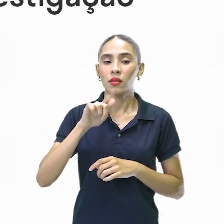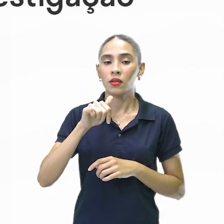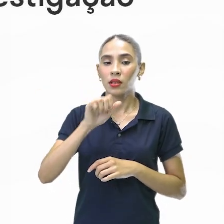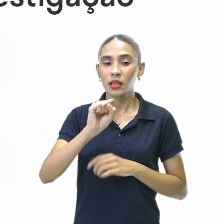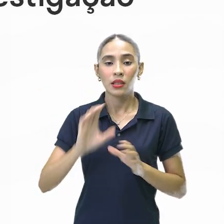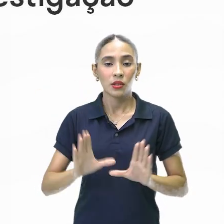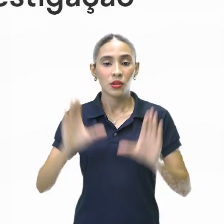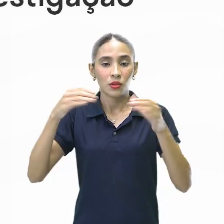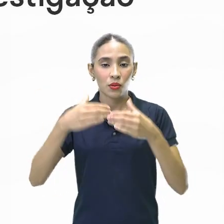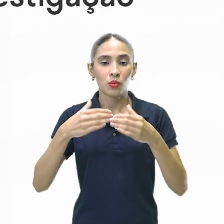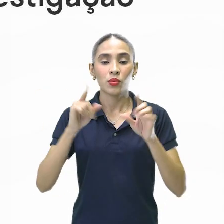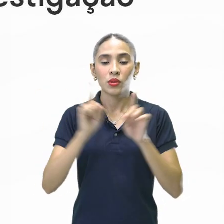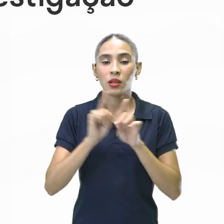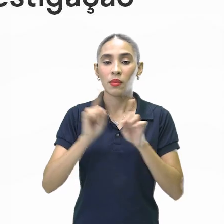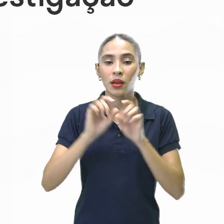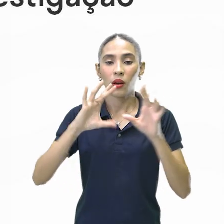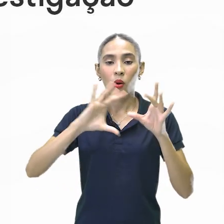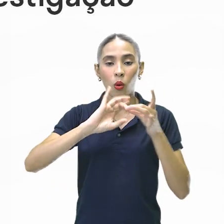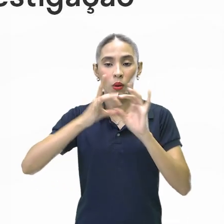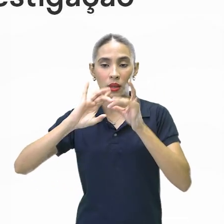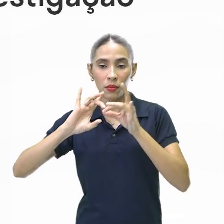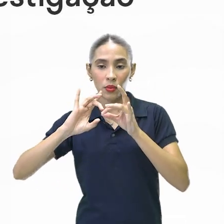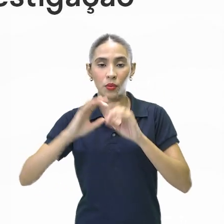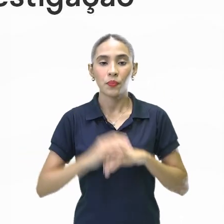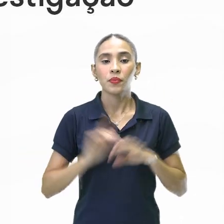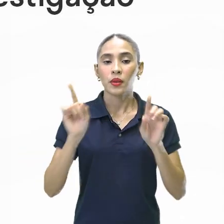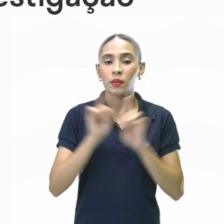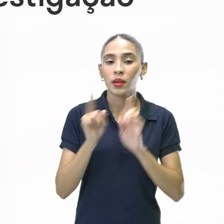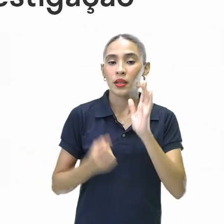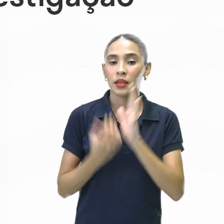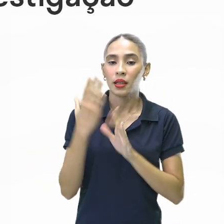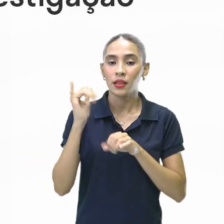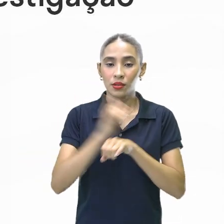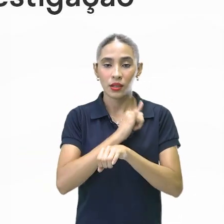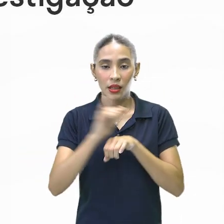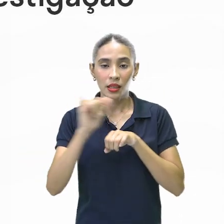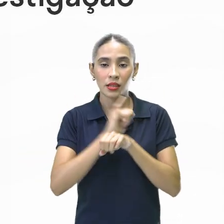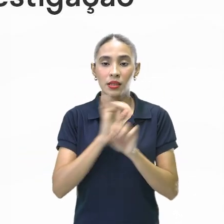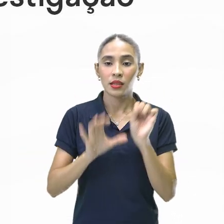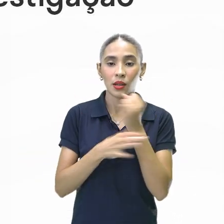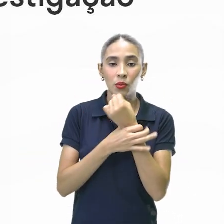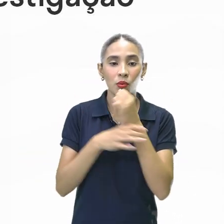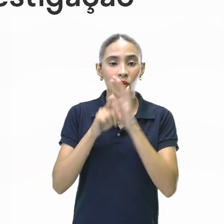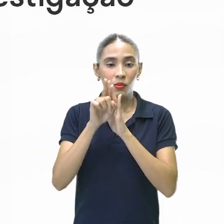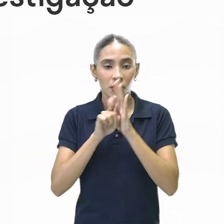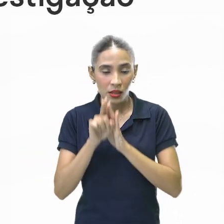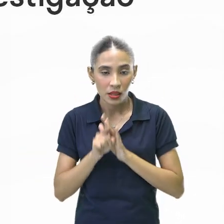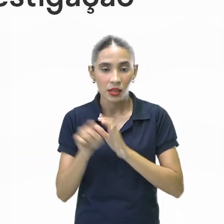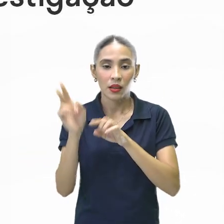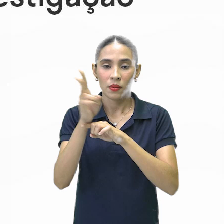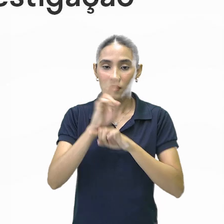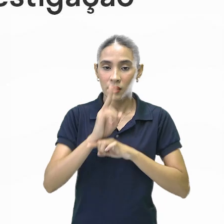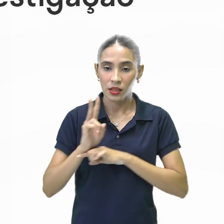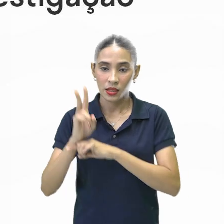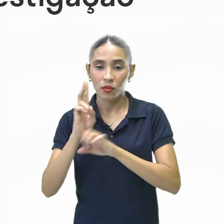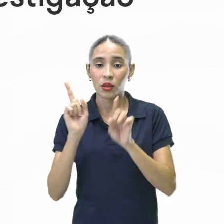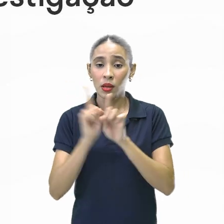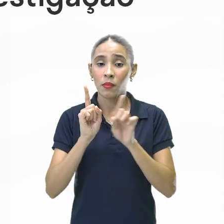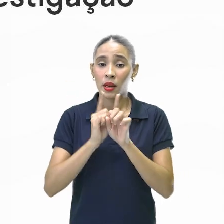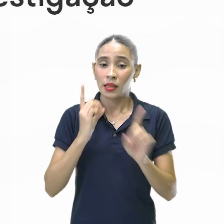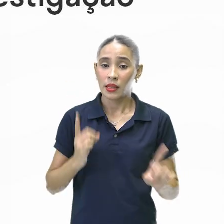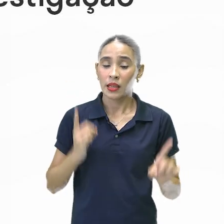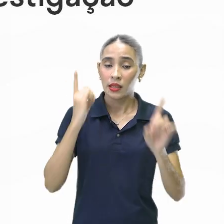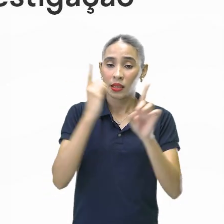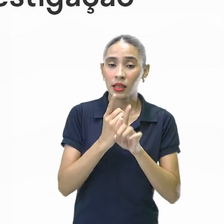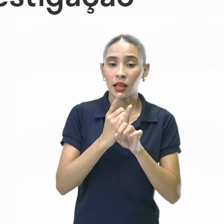e comitês olímpicos. Estabelecer mecanismos eficazes de investigação e fiscalização para